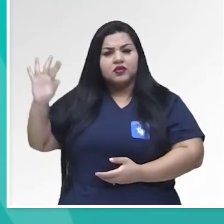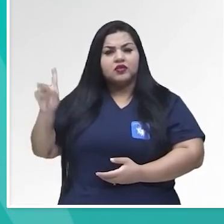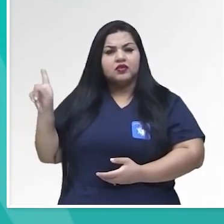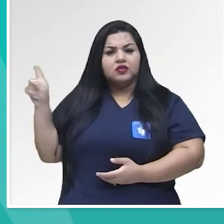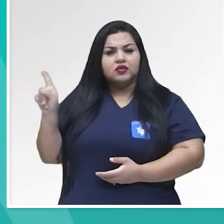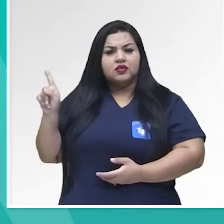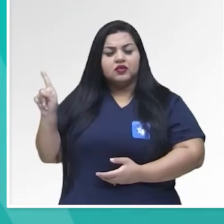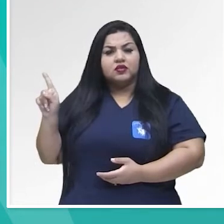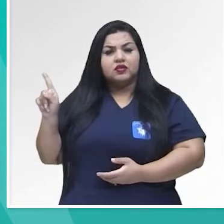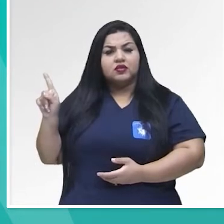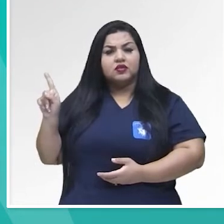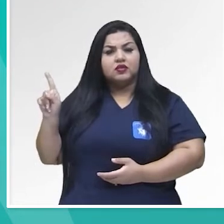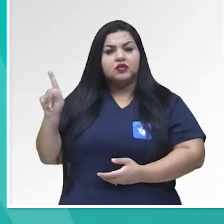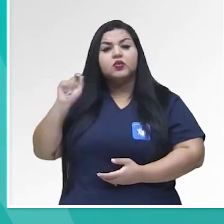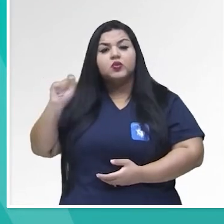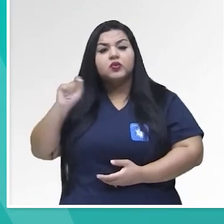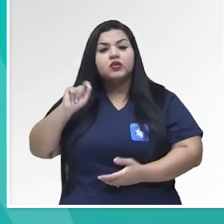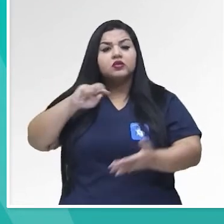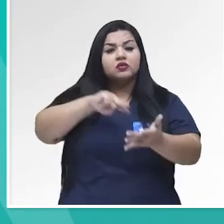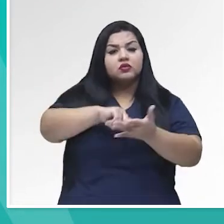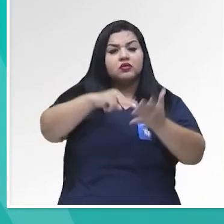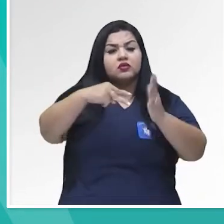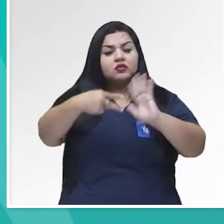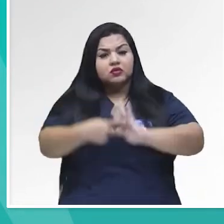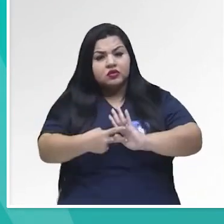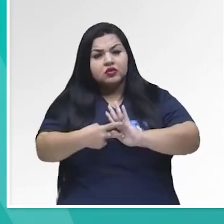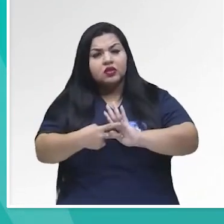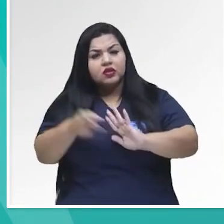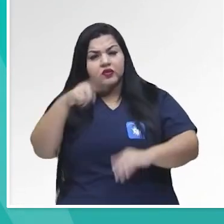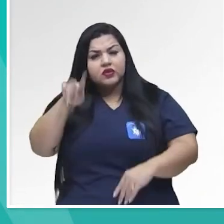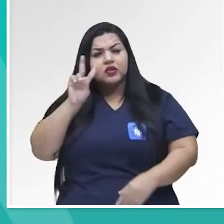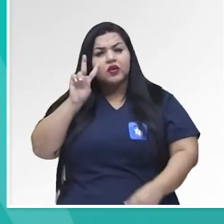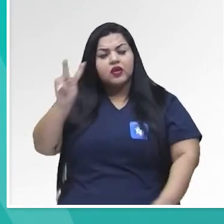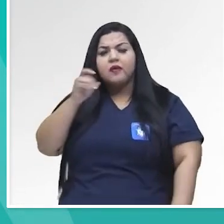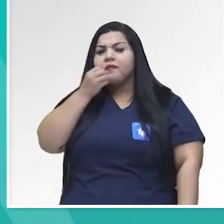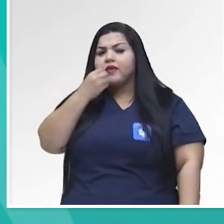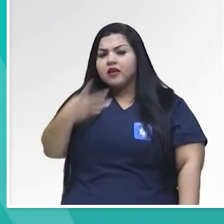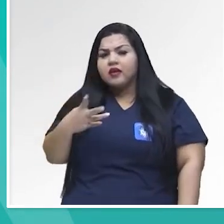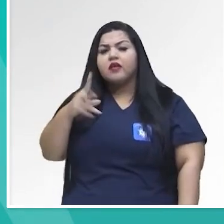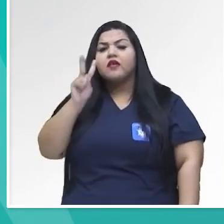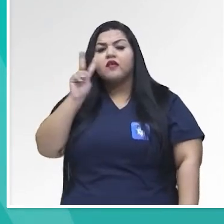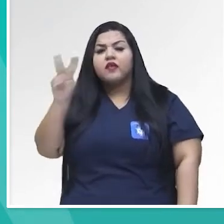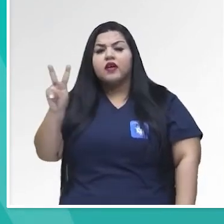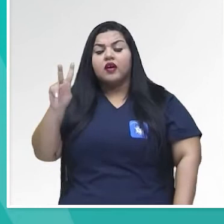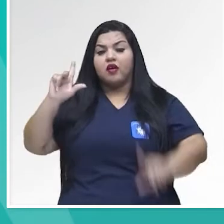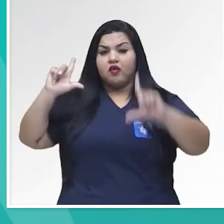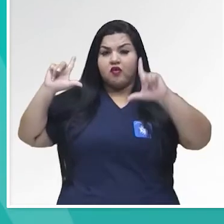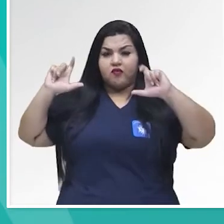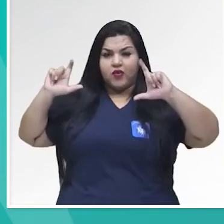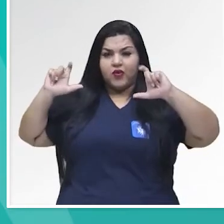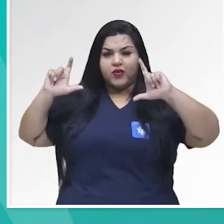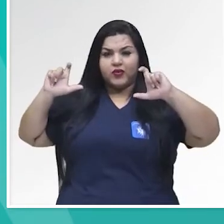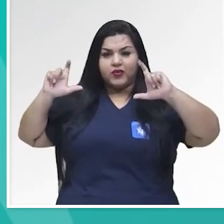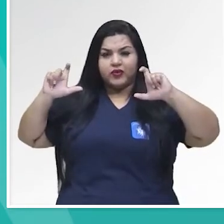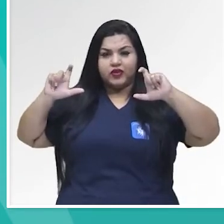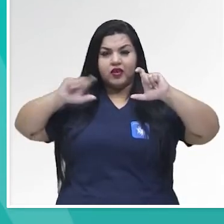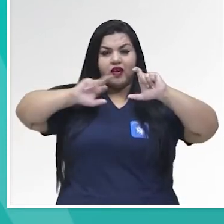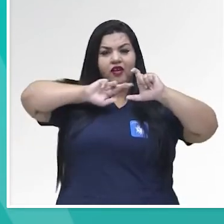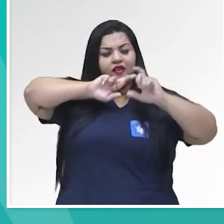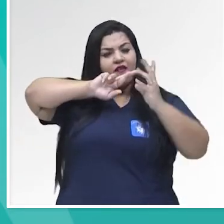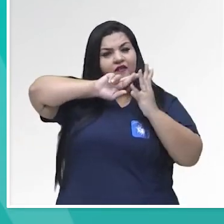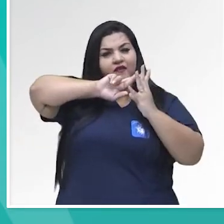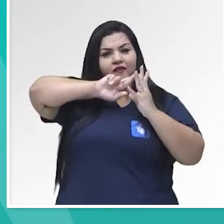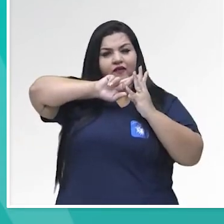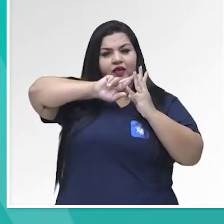que isso significa? Né? Se você olhar bem aqui, nós vamos ver aqui uma foto, né, com vários indivíduos